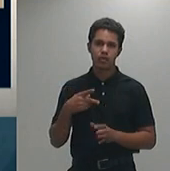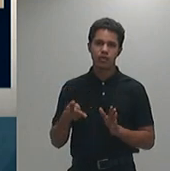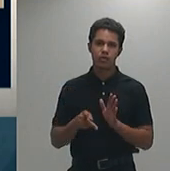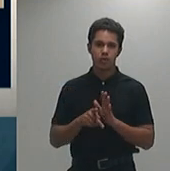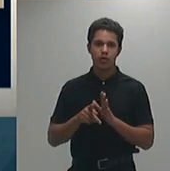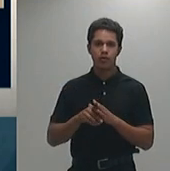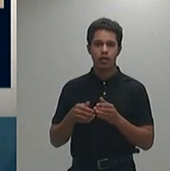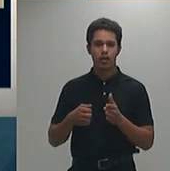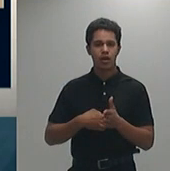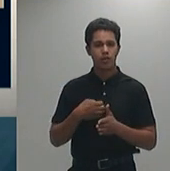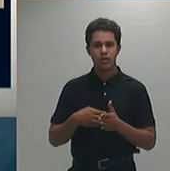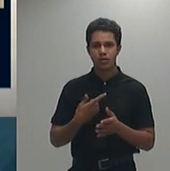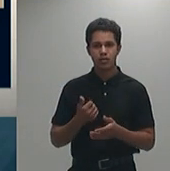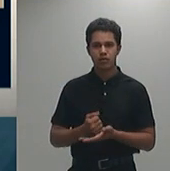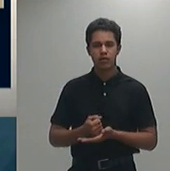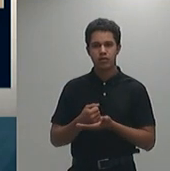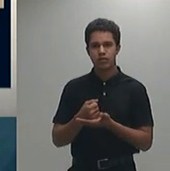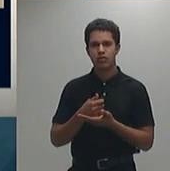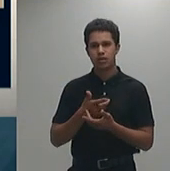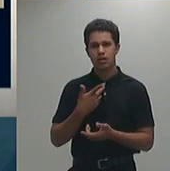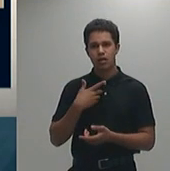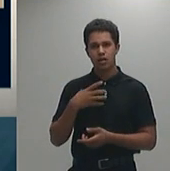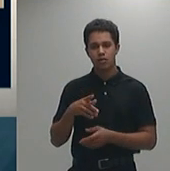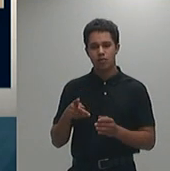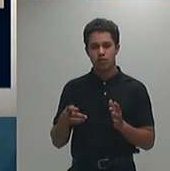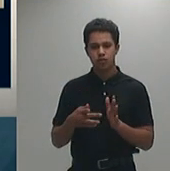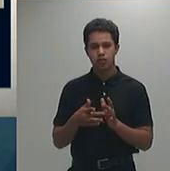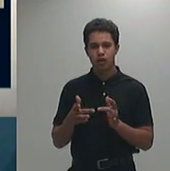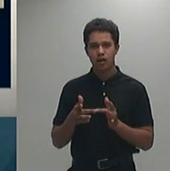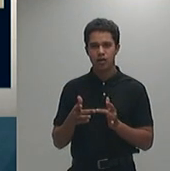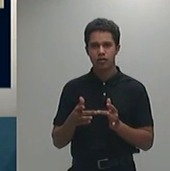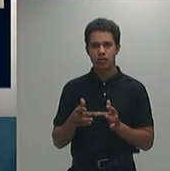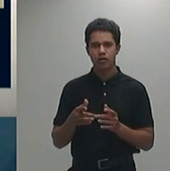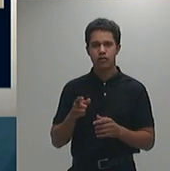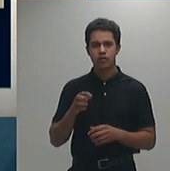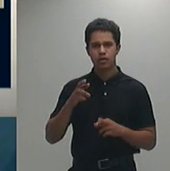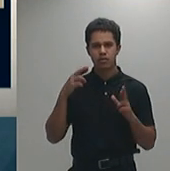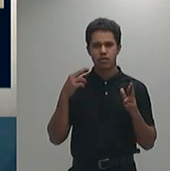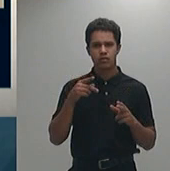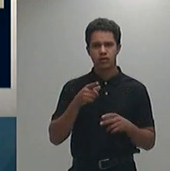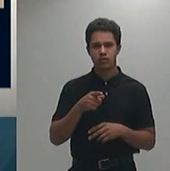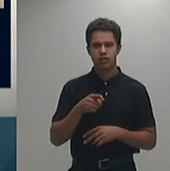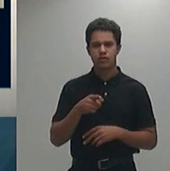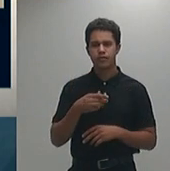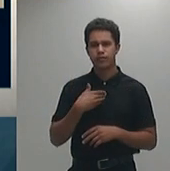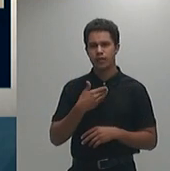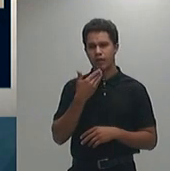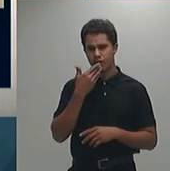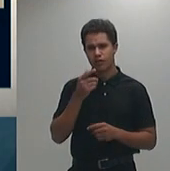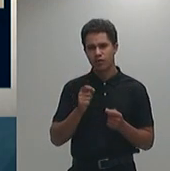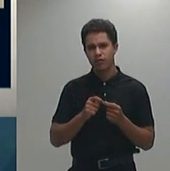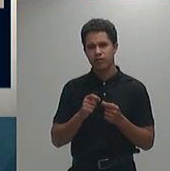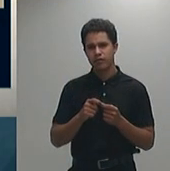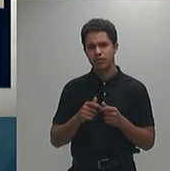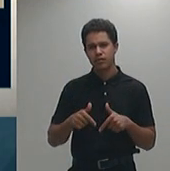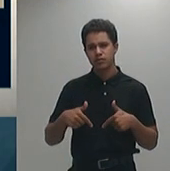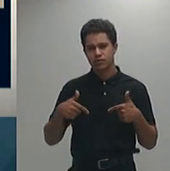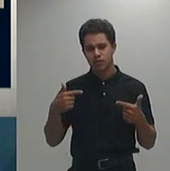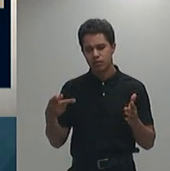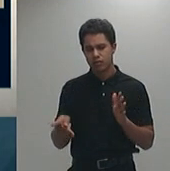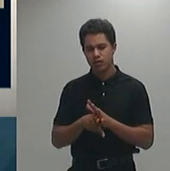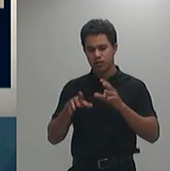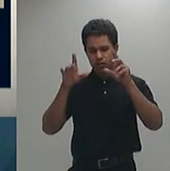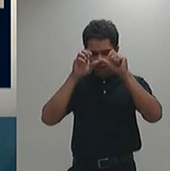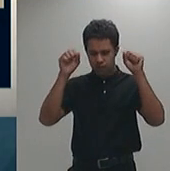segundo aquele juiz arbitral a condição de parte a despeito de talco a utilização o pedido foi efetivamente os entrado pelo tribunal arbitral